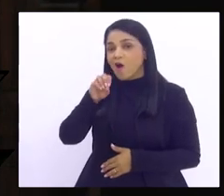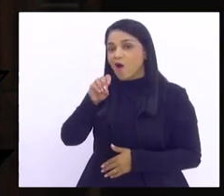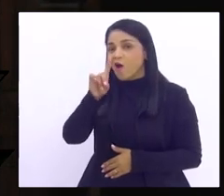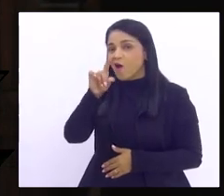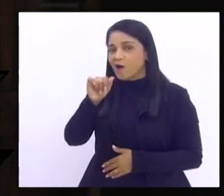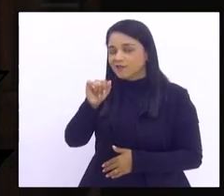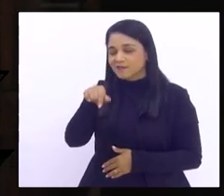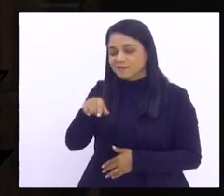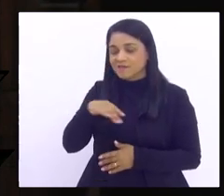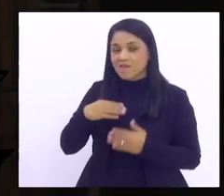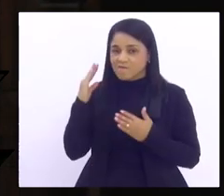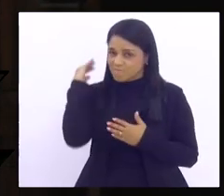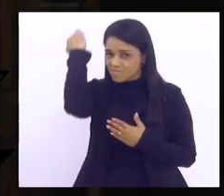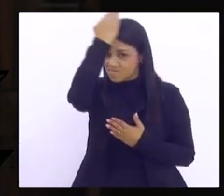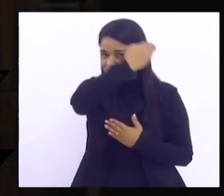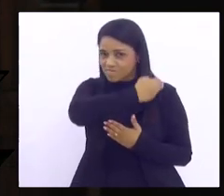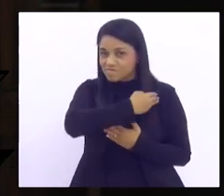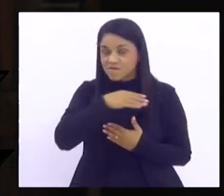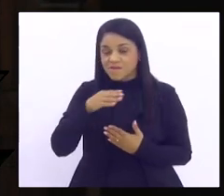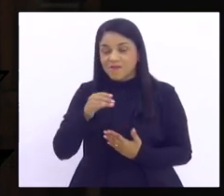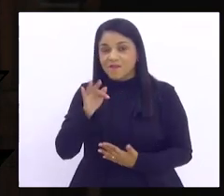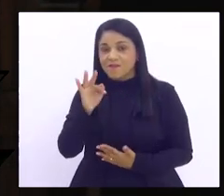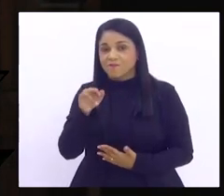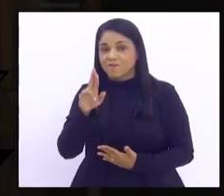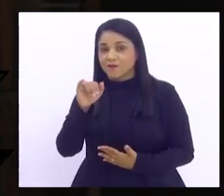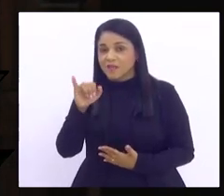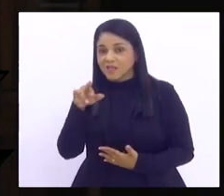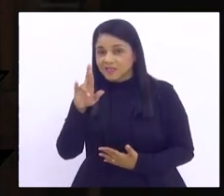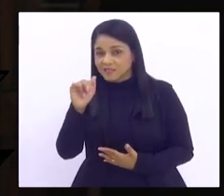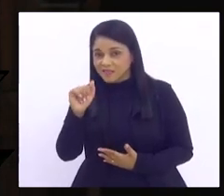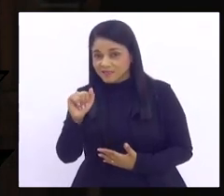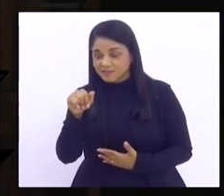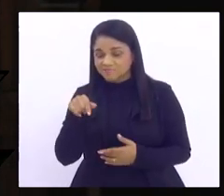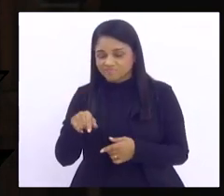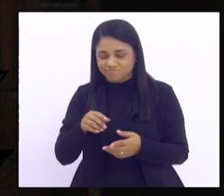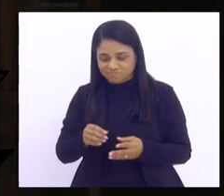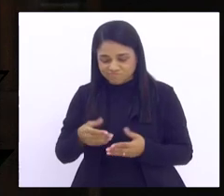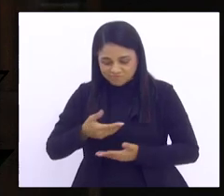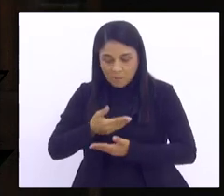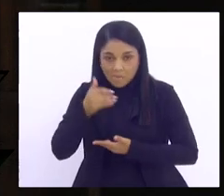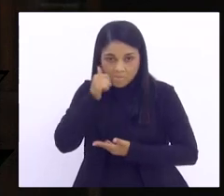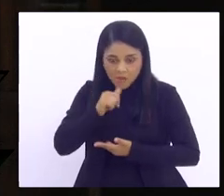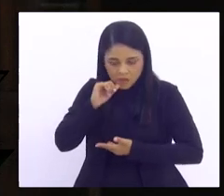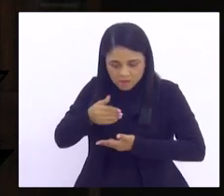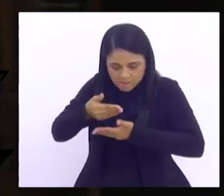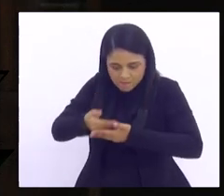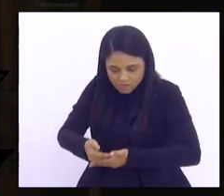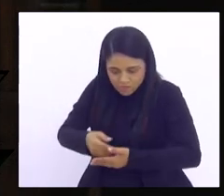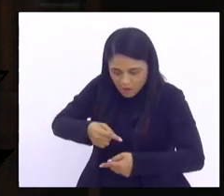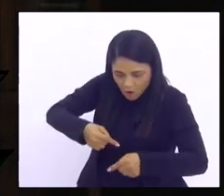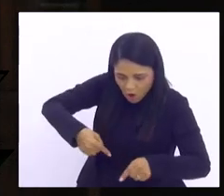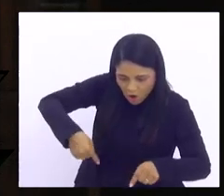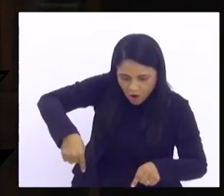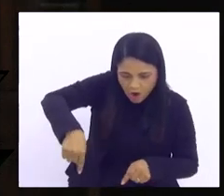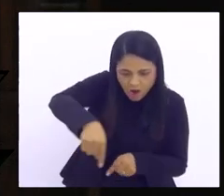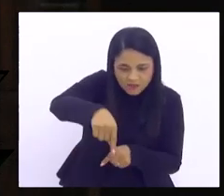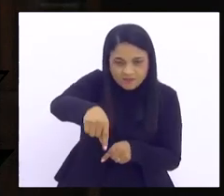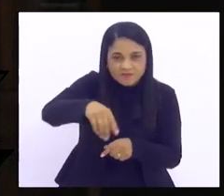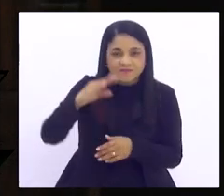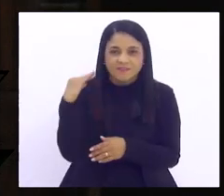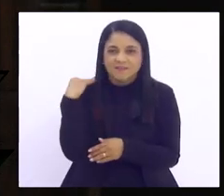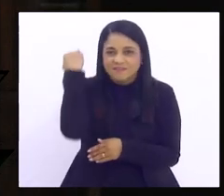nem vê a mãe. Recebe, eu vou dar para criar porque eu não posso criar. E eram os expostos, né? Por isso tem aquela família,